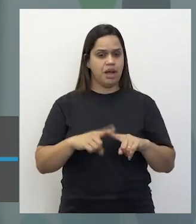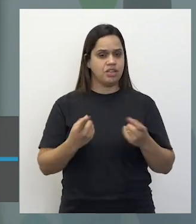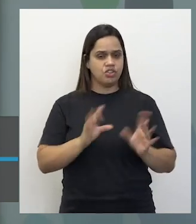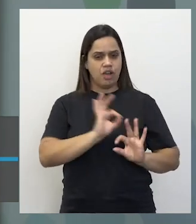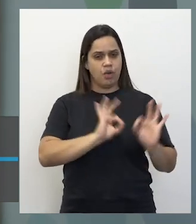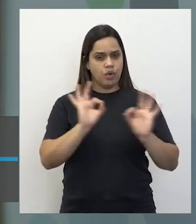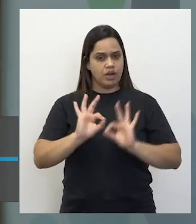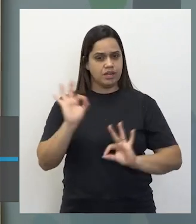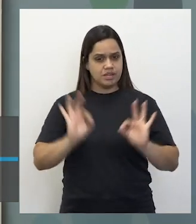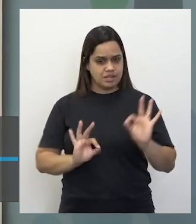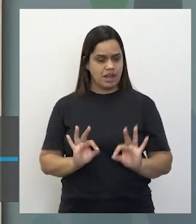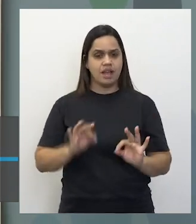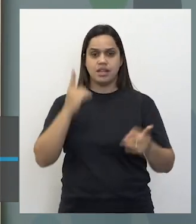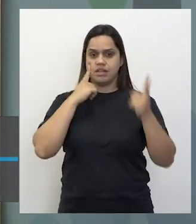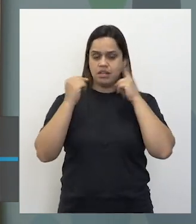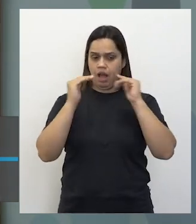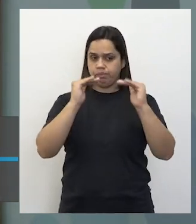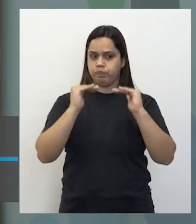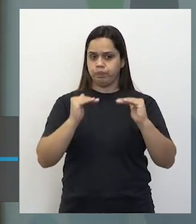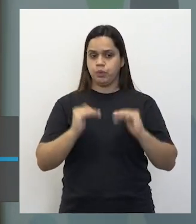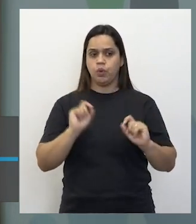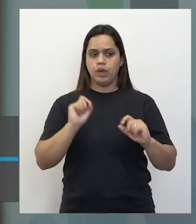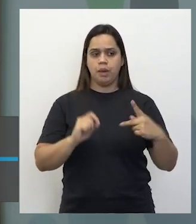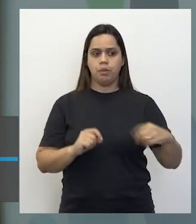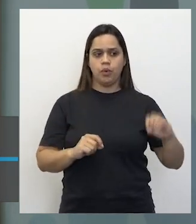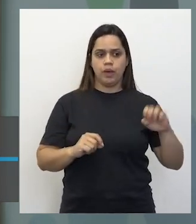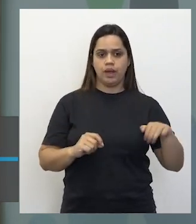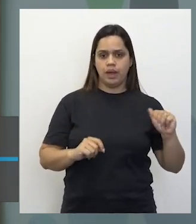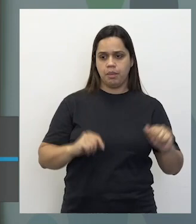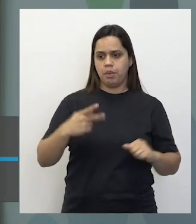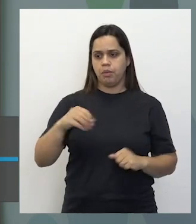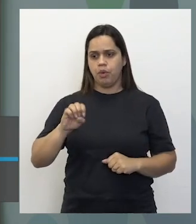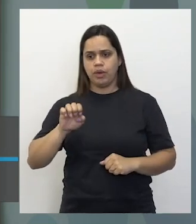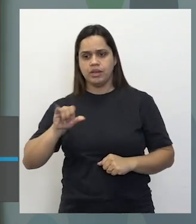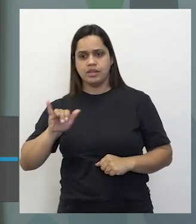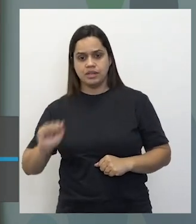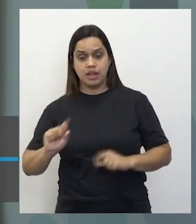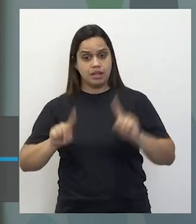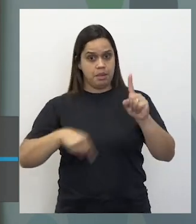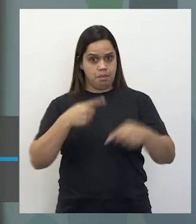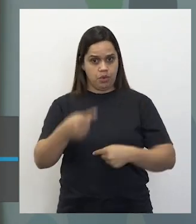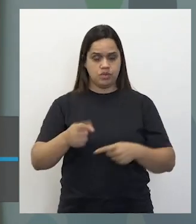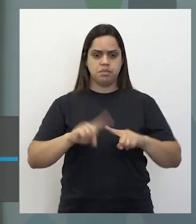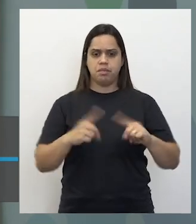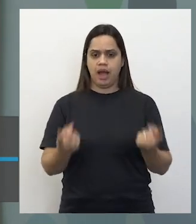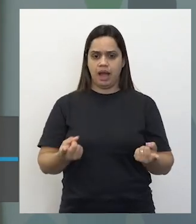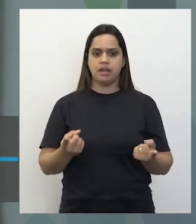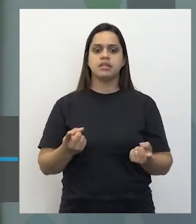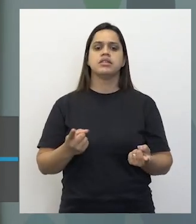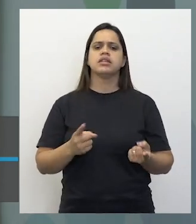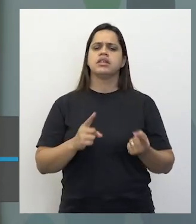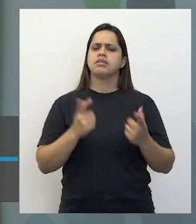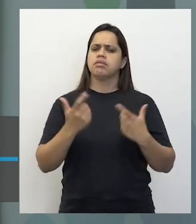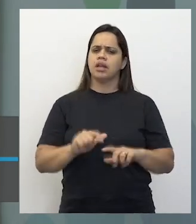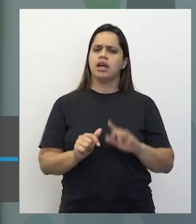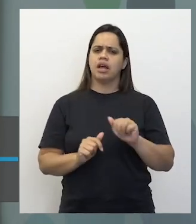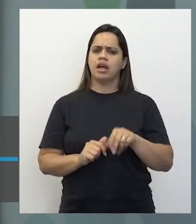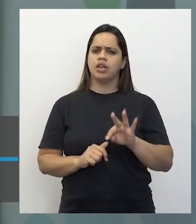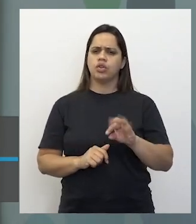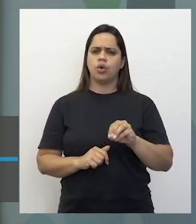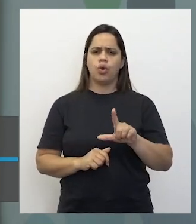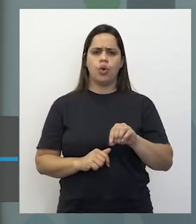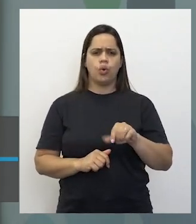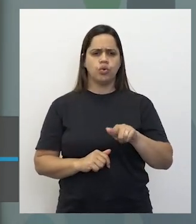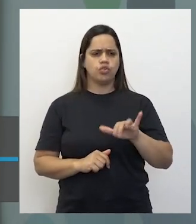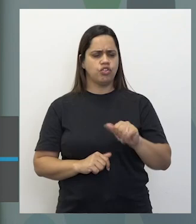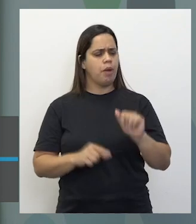organizar um pouquinho melhor essas ideias, né, do que é poema, o que é poesia, mais pra frente. Mas é isso, nas antologias, que tipo de poema você gosta? Você tem